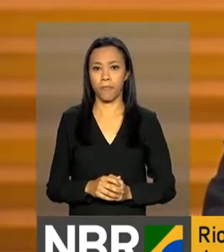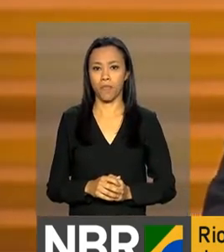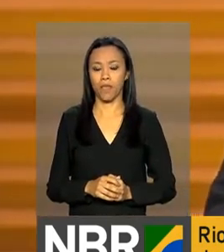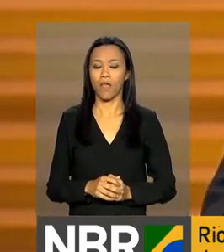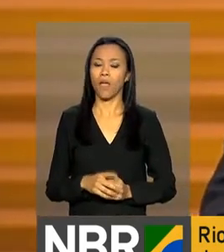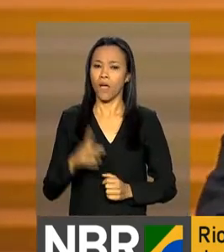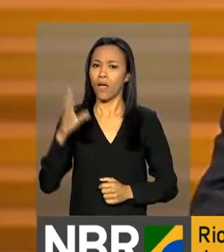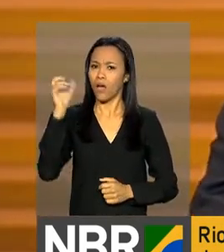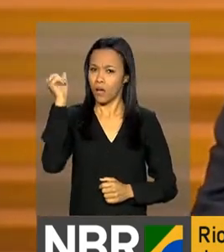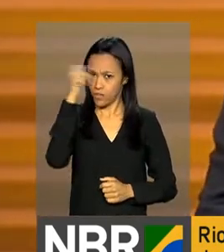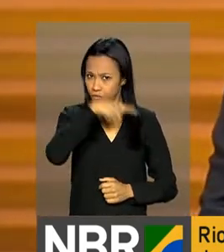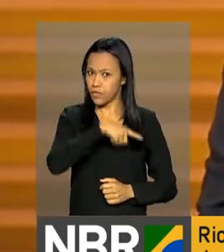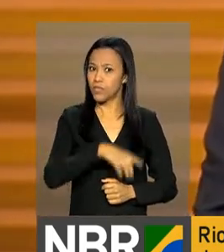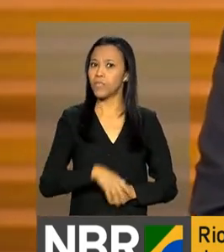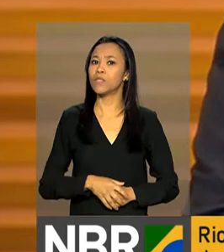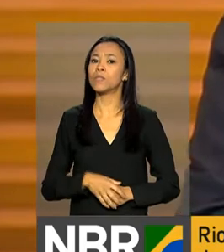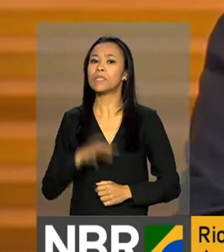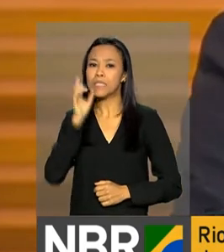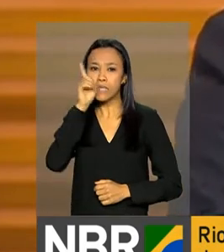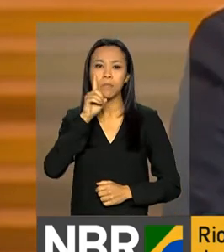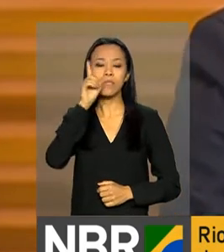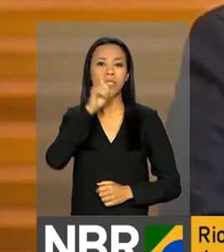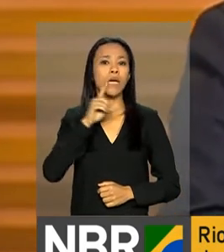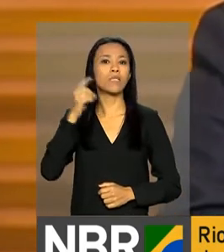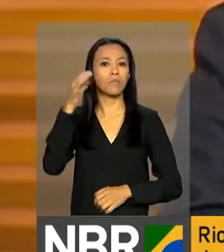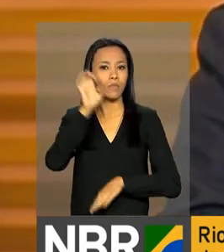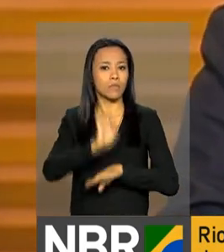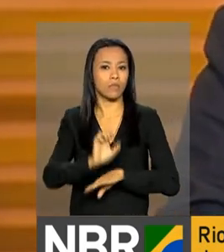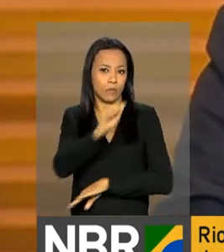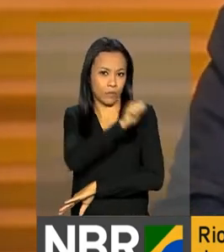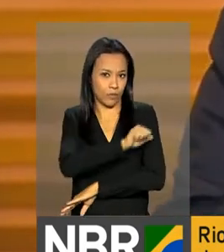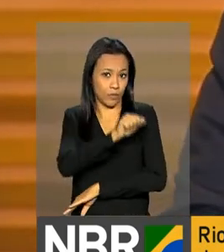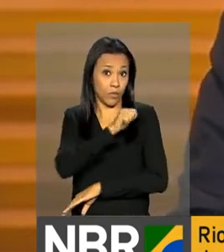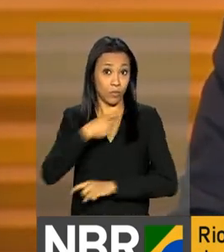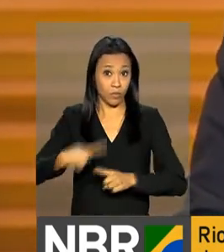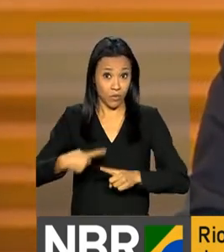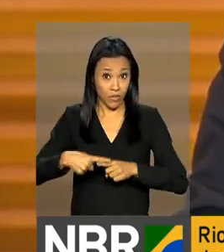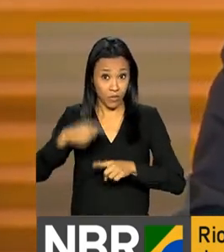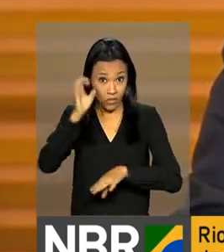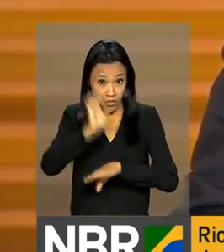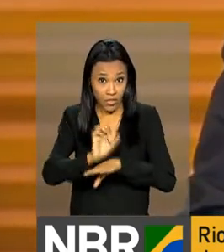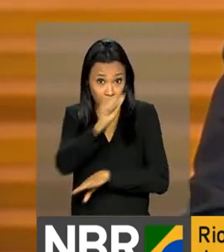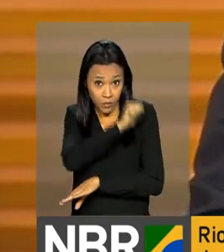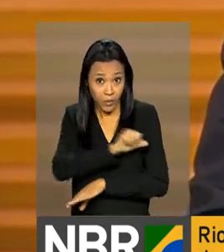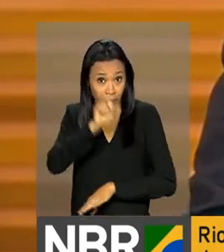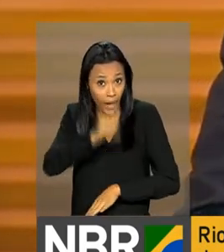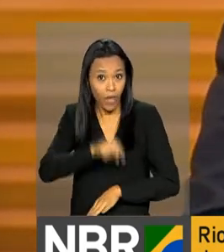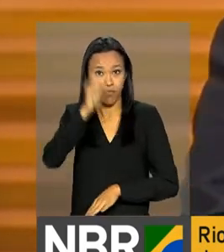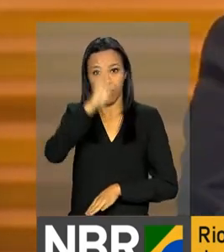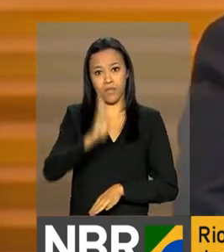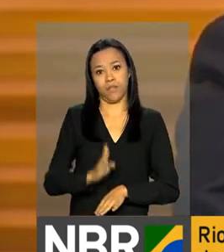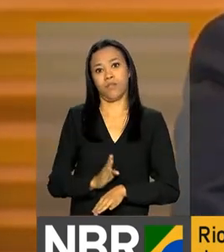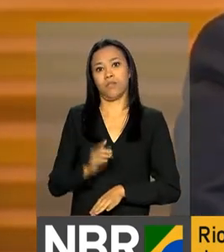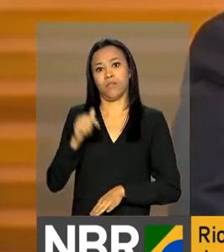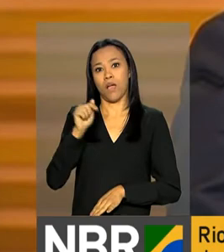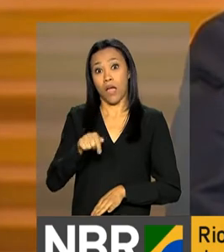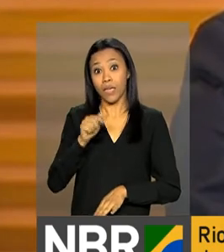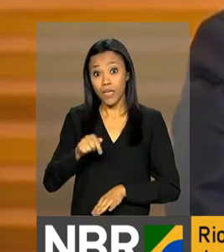É muito difícil ser deputado pelo Rio de Janeiro, porque o Rio de Janeiro é o Brasil. A imprensa é